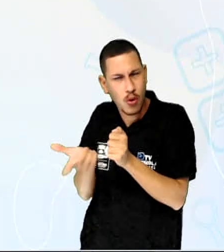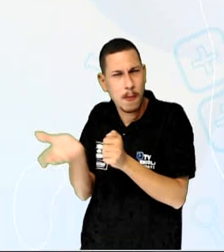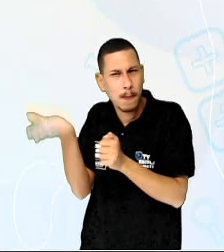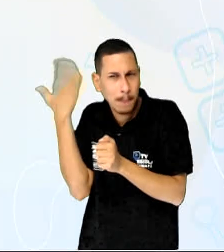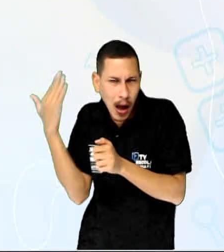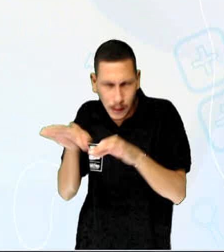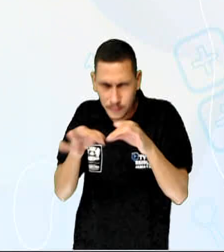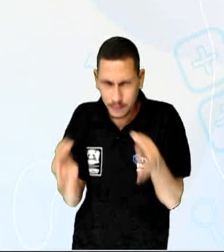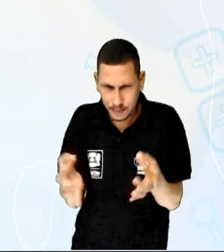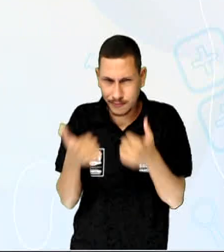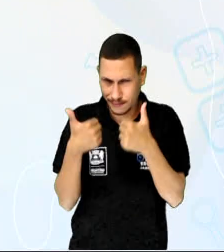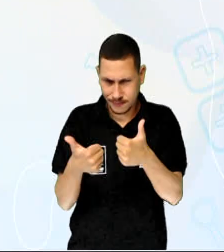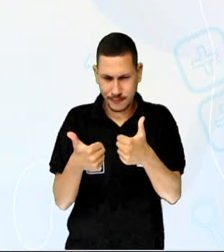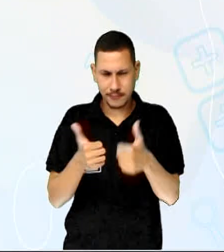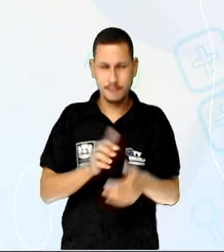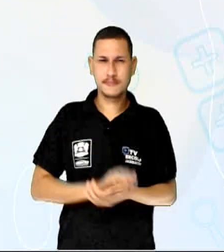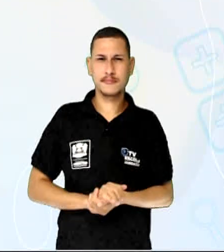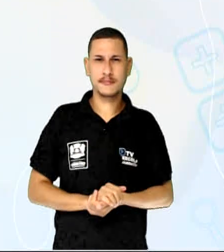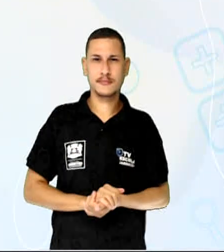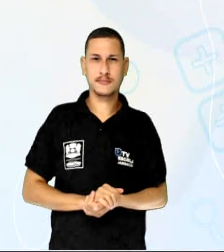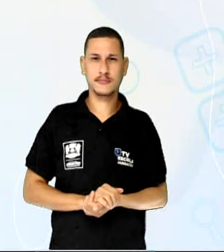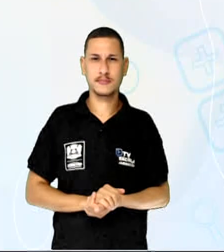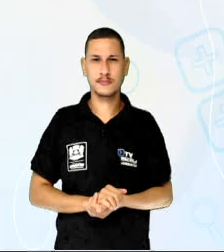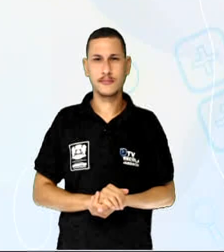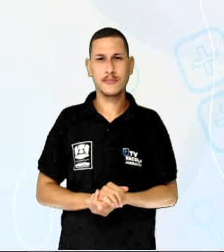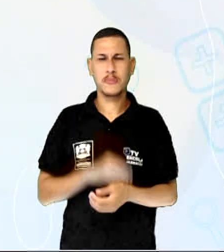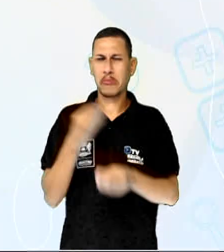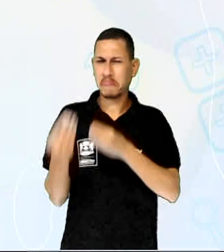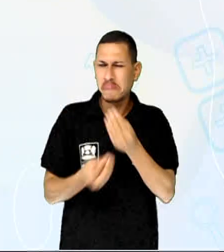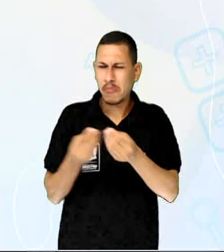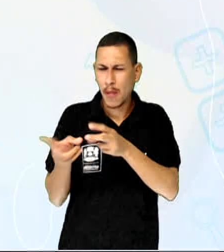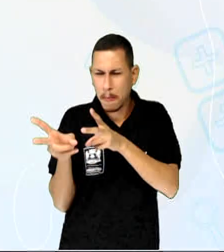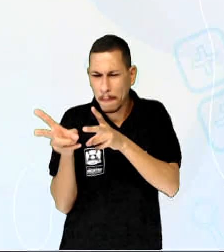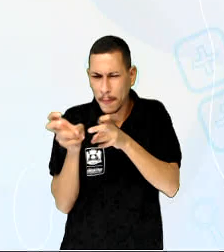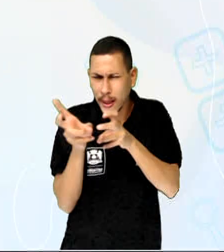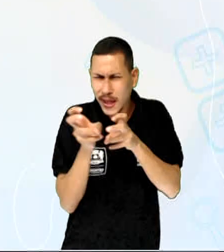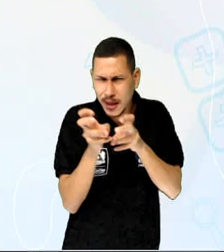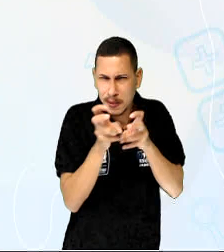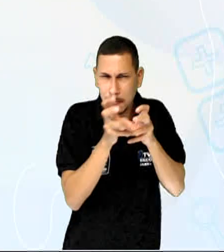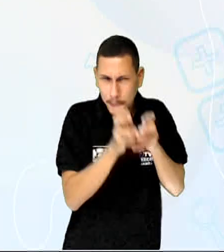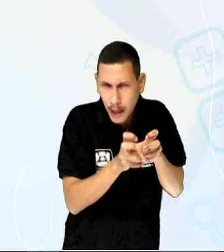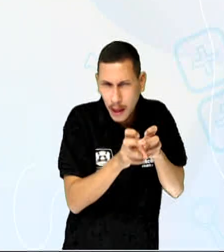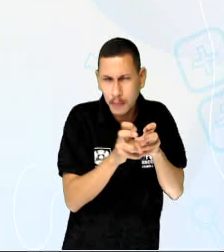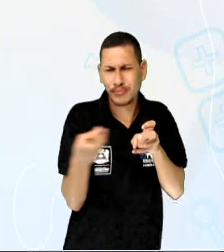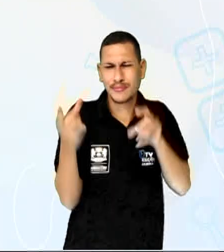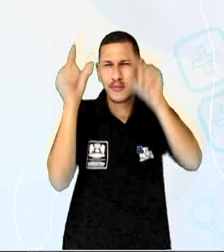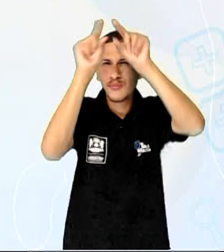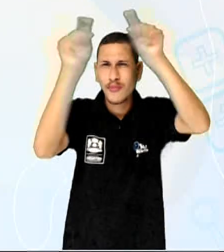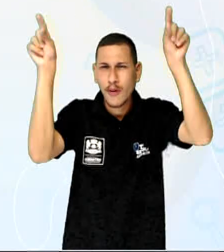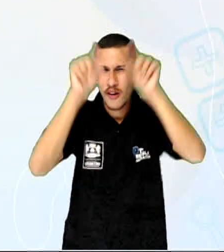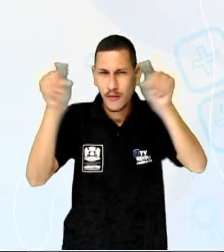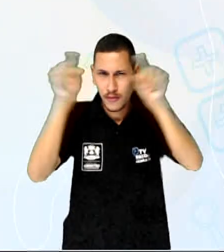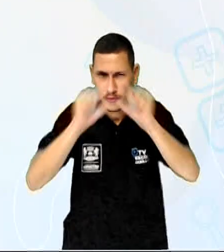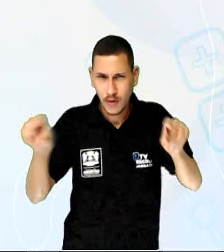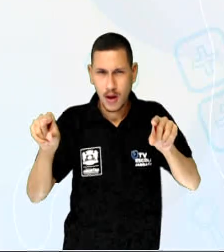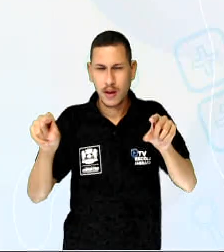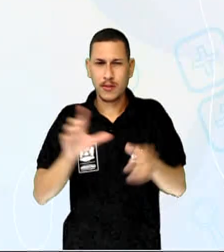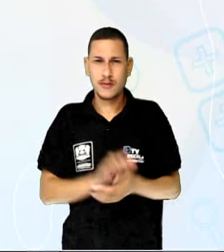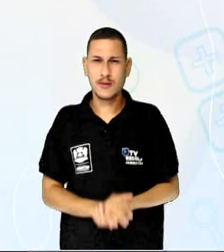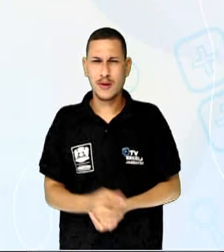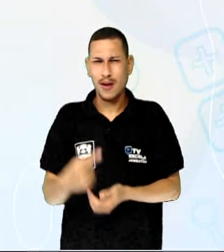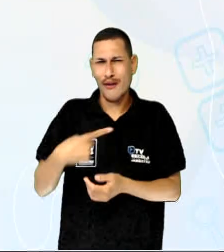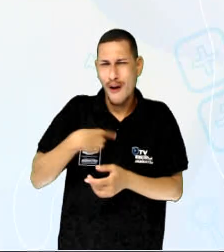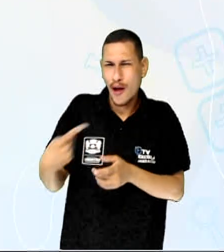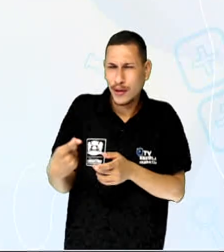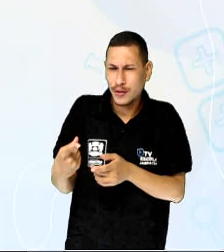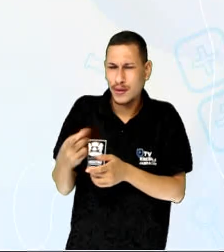simple past. Tudo bem? Como a gente pode ver na sentença abaixo. I would Google it